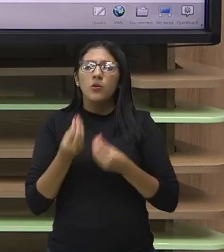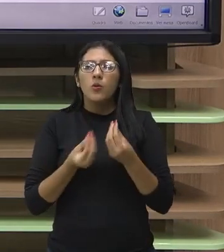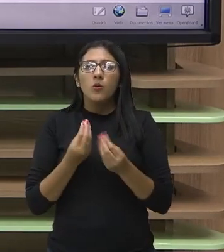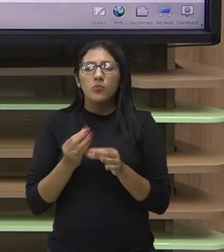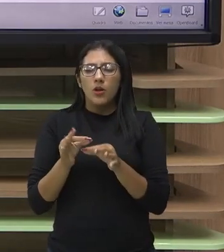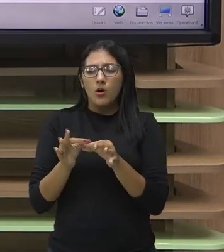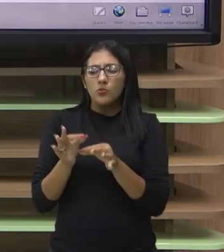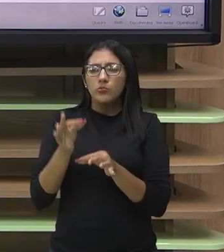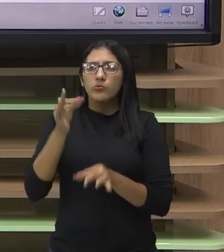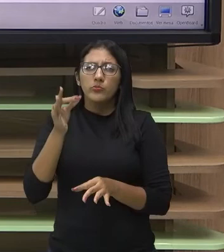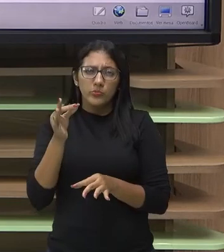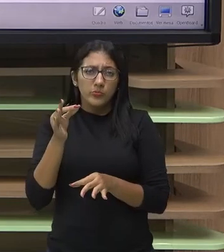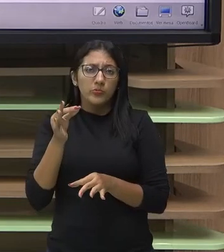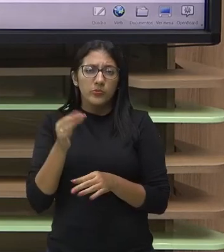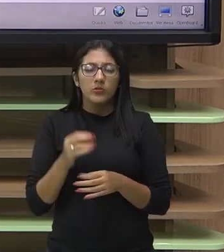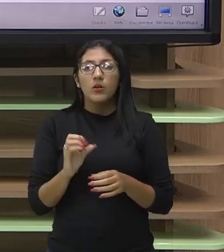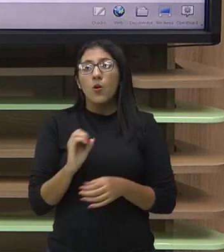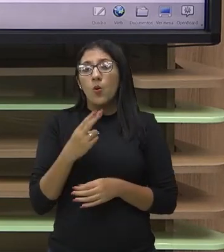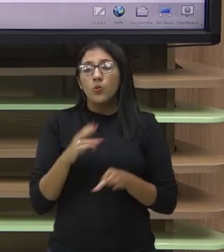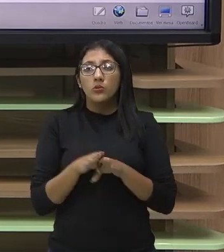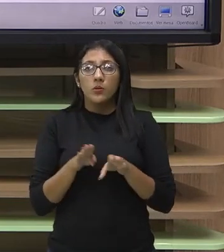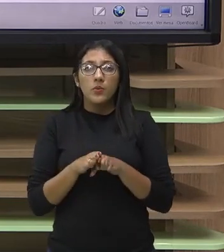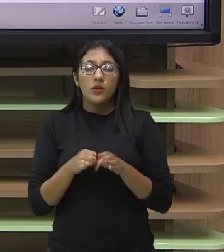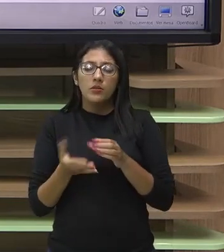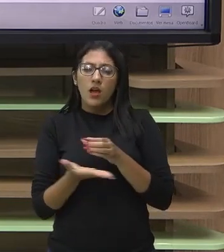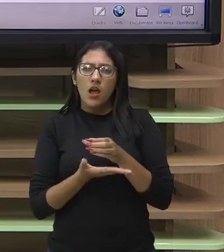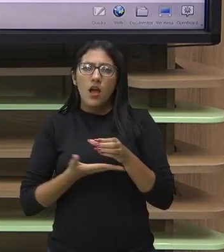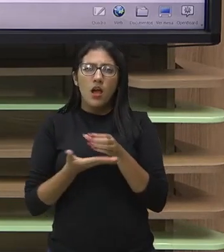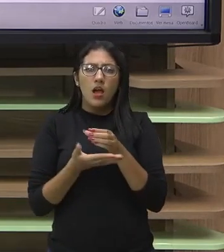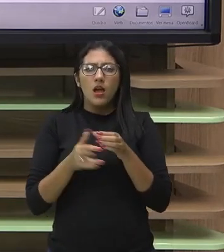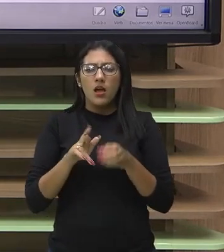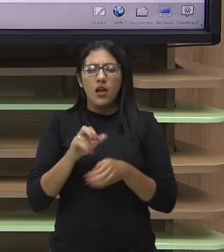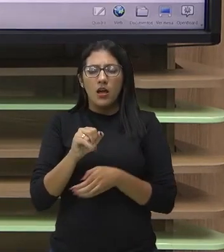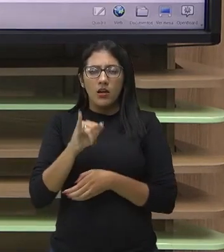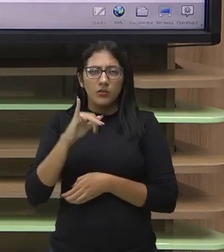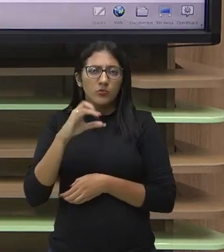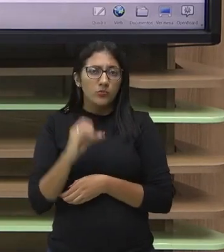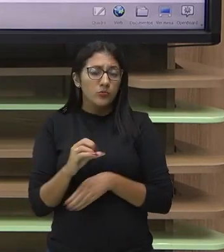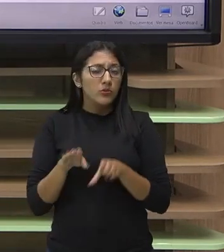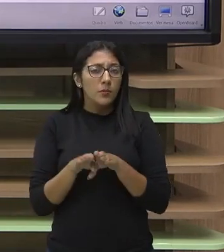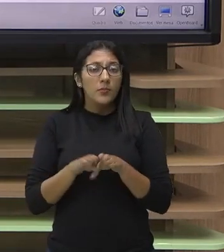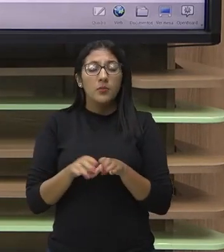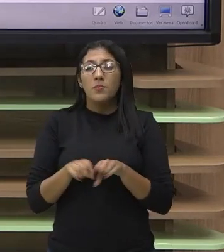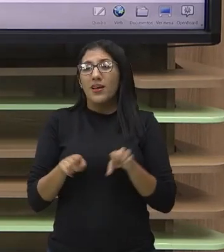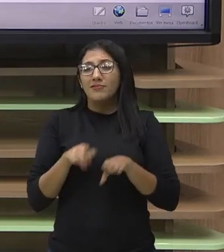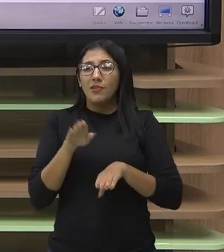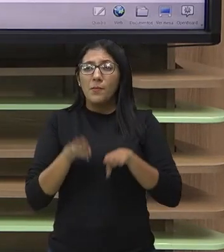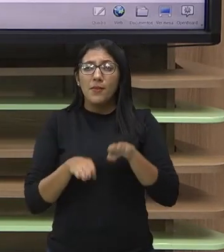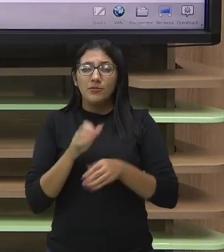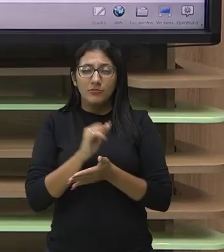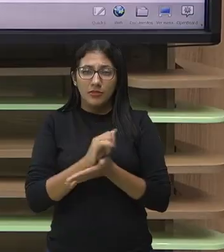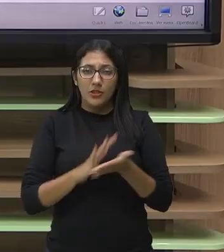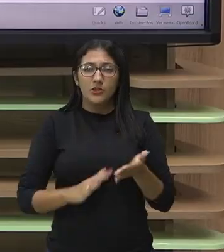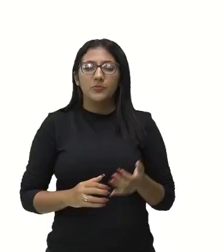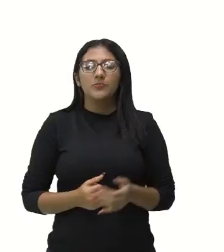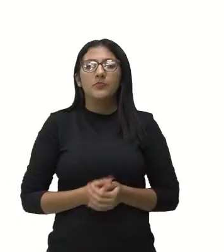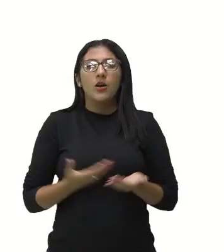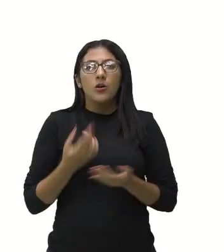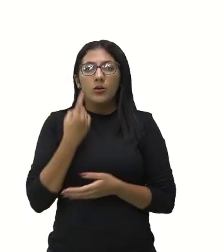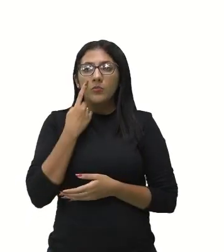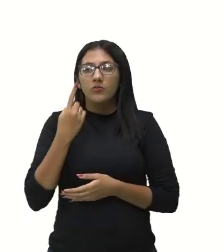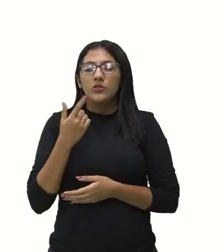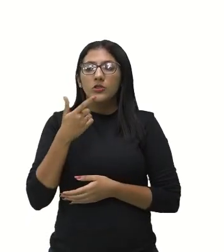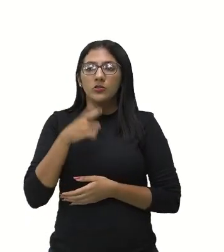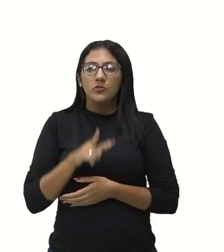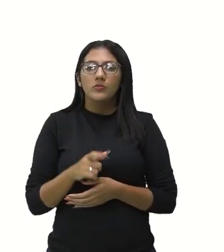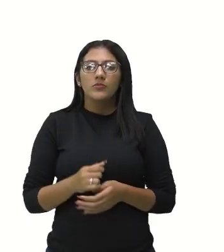altura, ele pode pedir o raio, tá? Isso vai depender da questão, tá bom? Vamos voltar aqui ao quadro novamente, nós temos